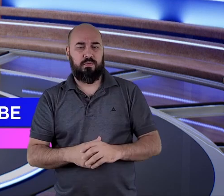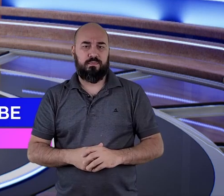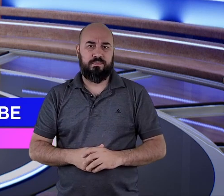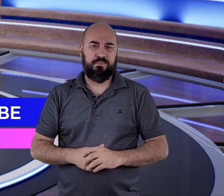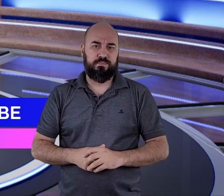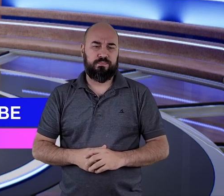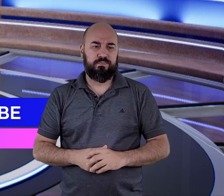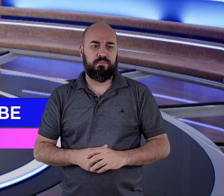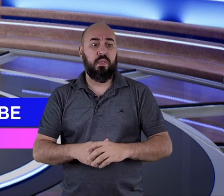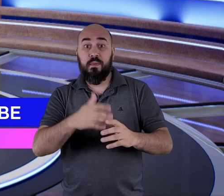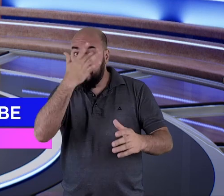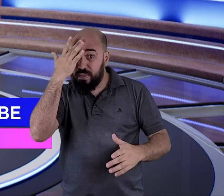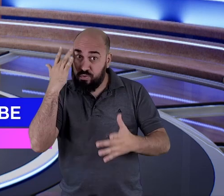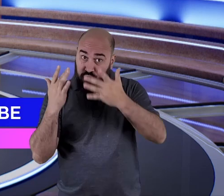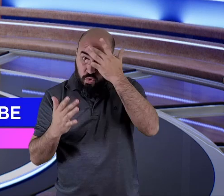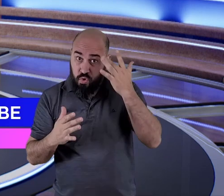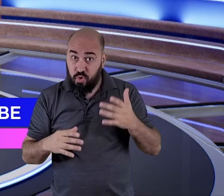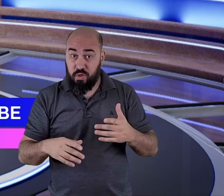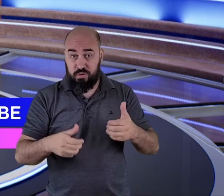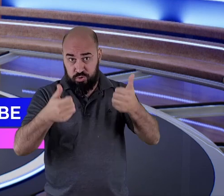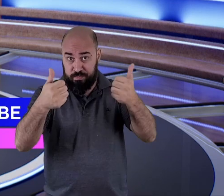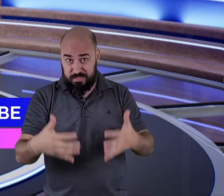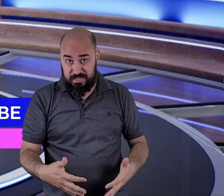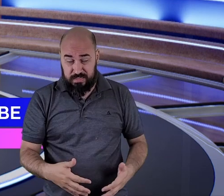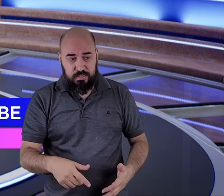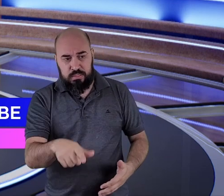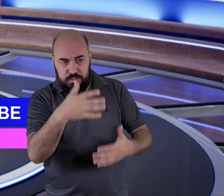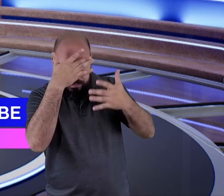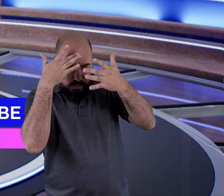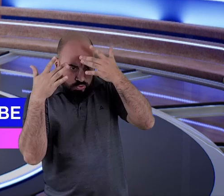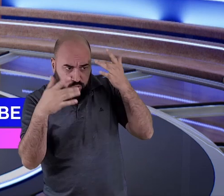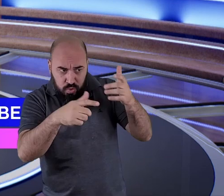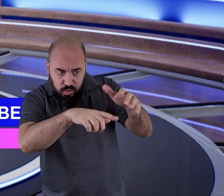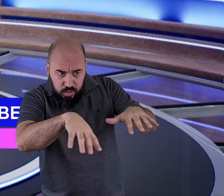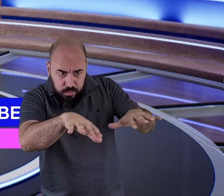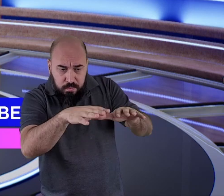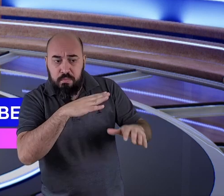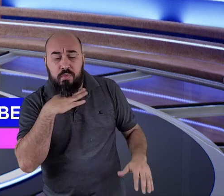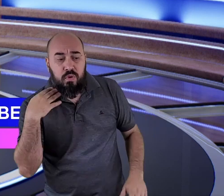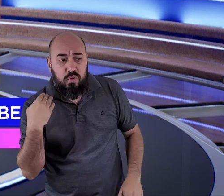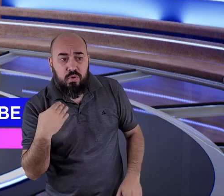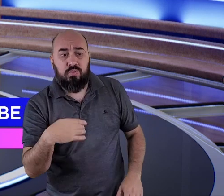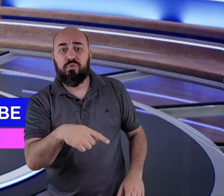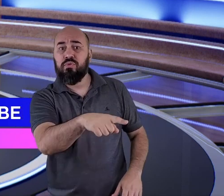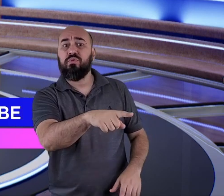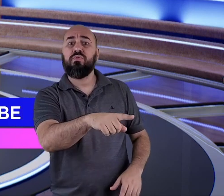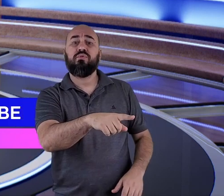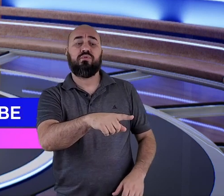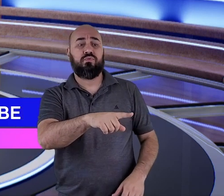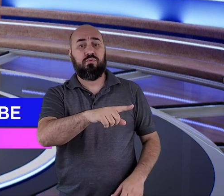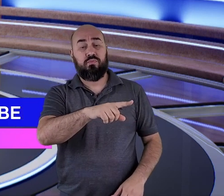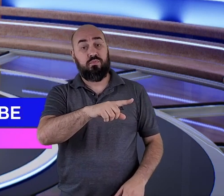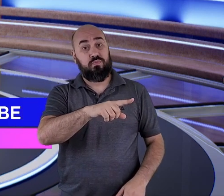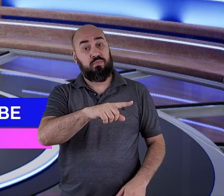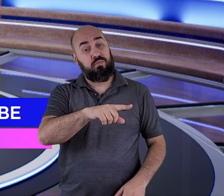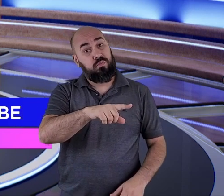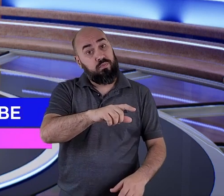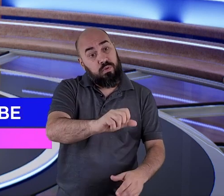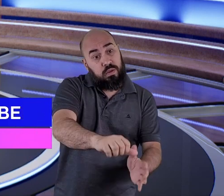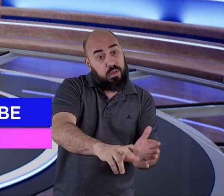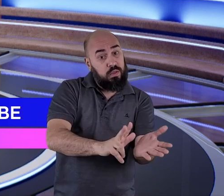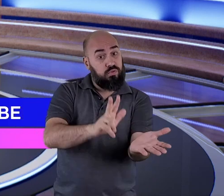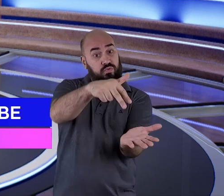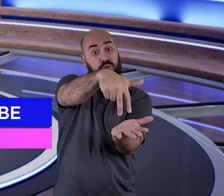os restantes dos mortos não reviveram até que se completassem os 1000 anos. Esta, então, é a